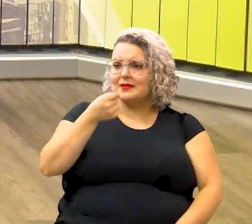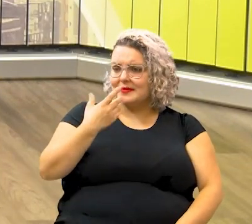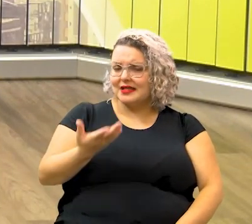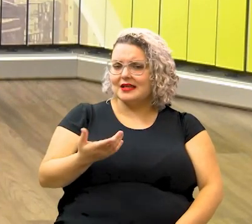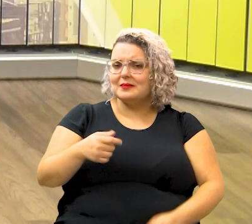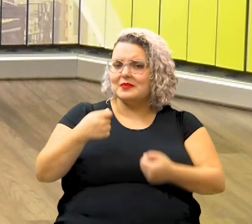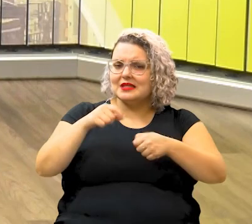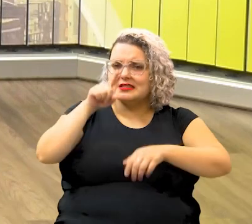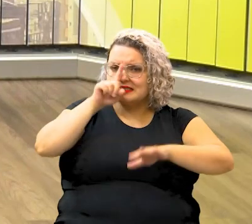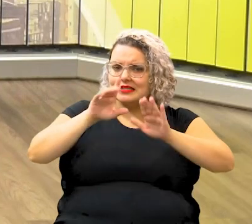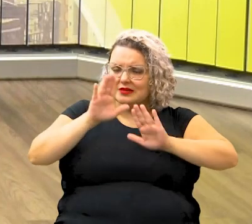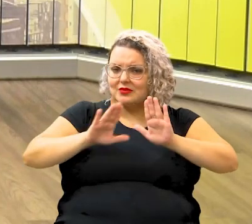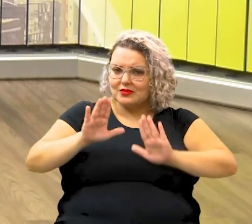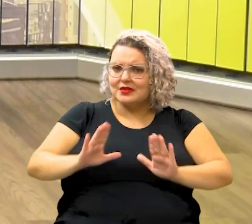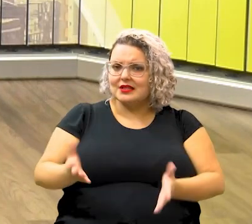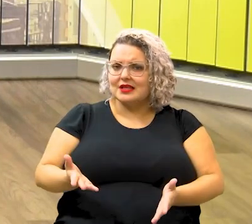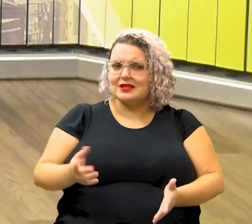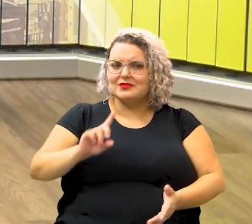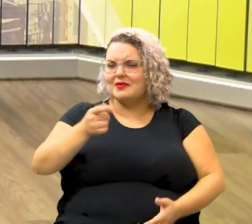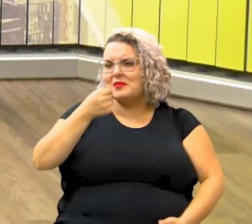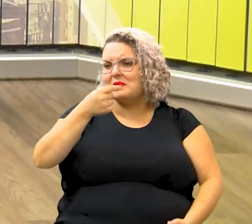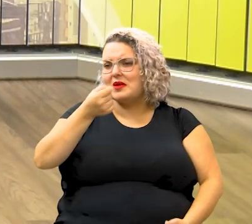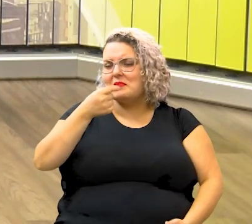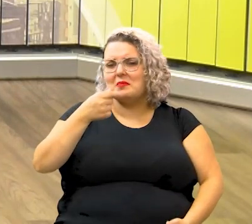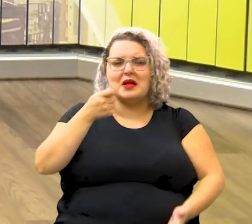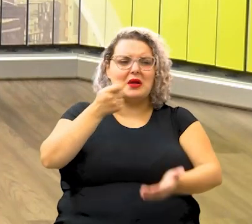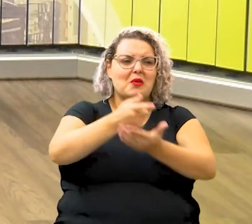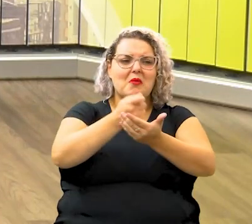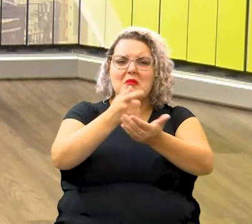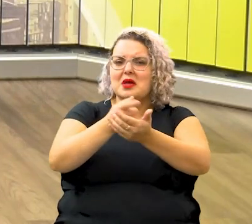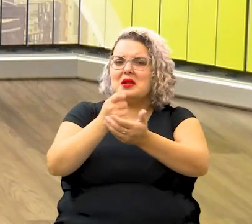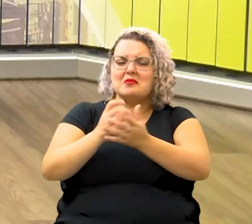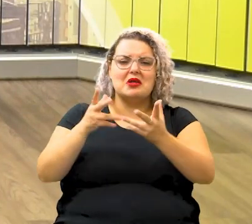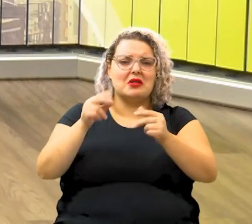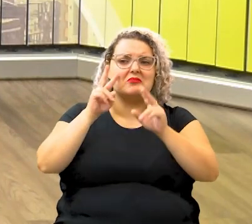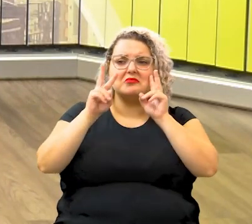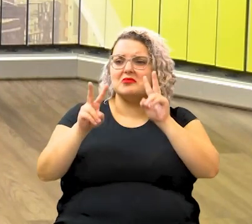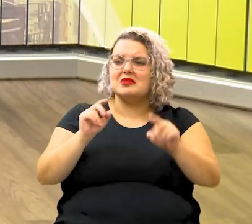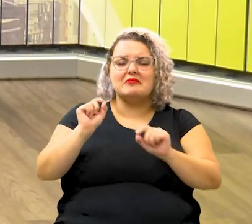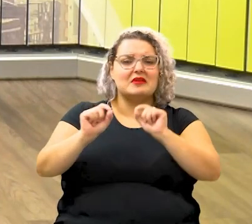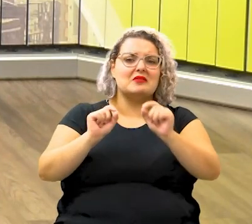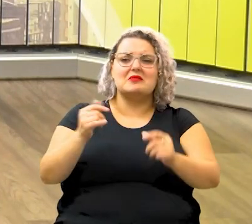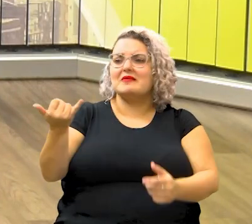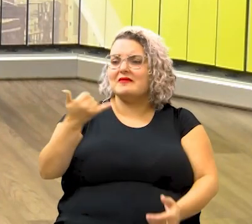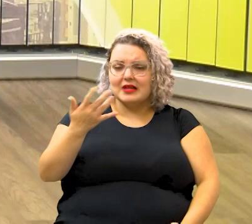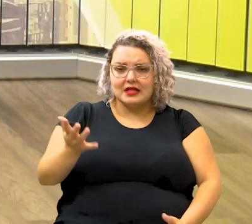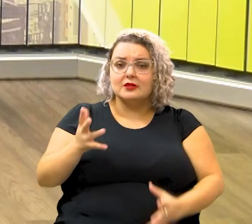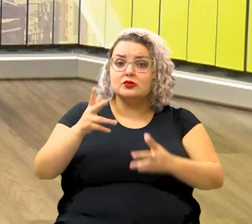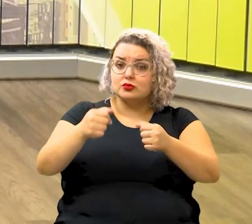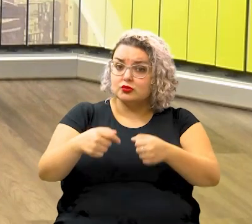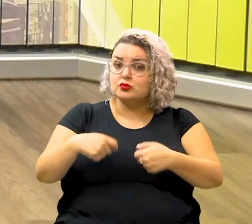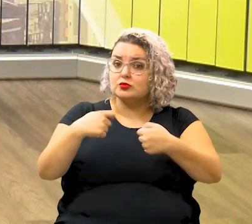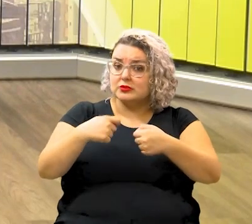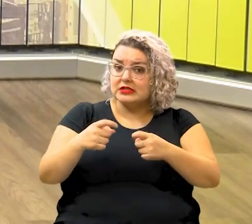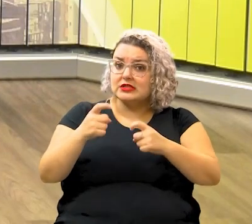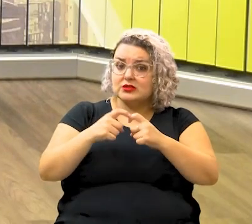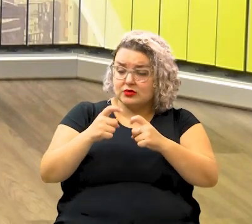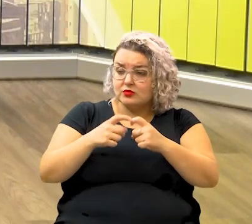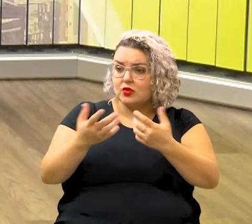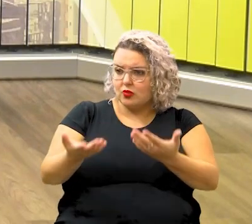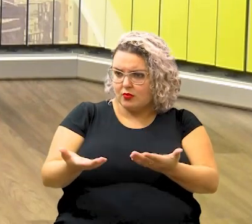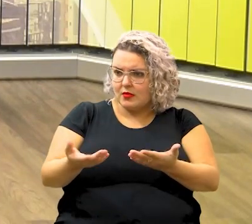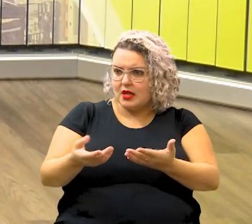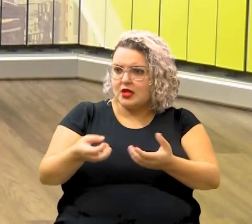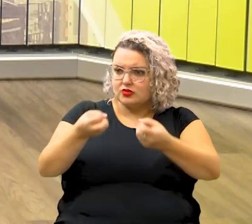tomar. É preciso tomar cuidado, não vai tomando remédio, comprando o que se vê, o que se fala. Tudo tem que ser receitado por